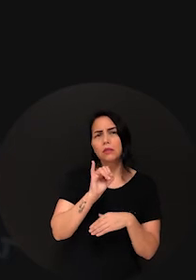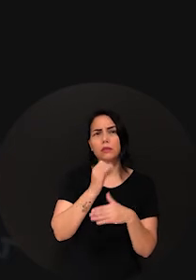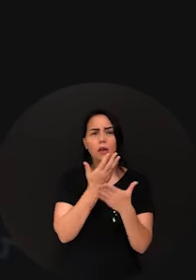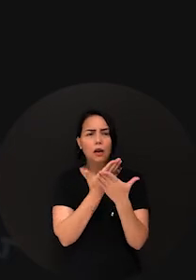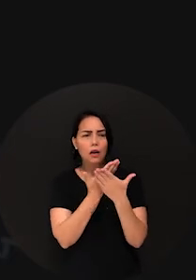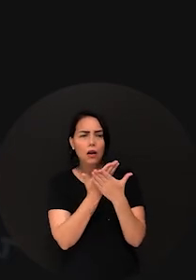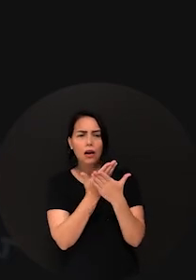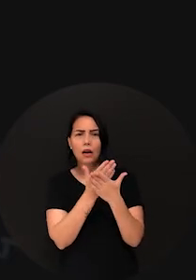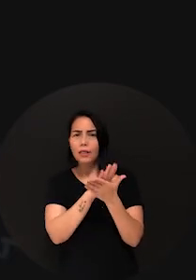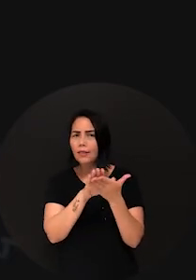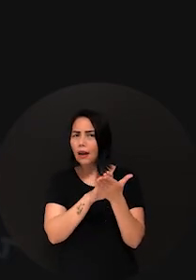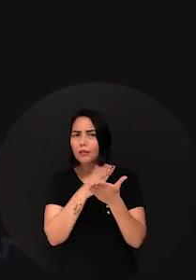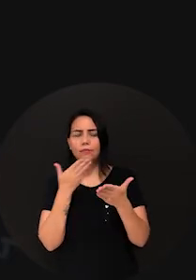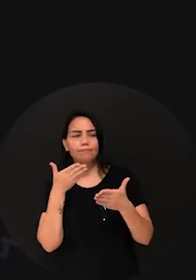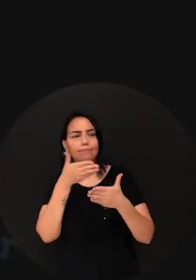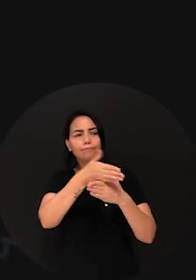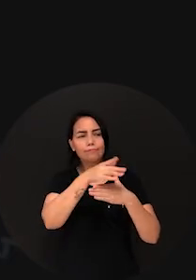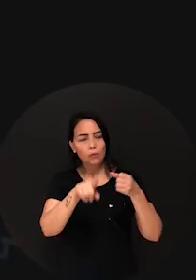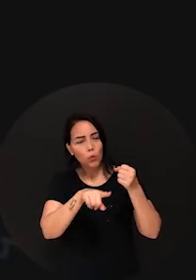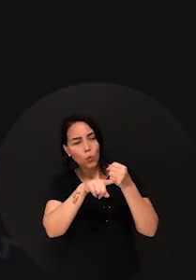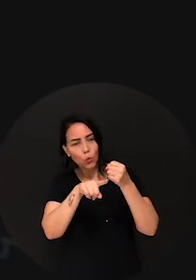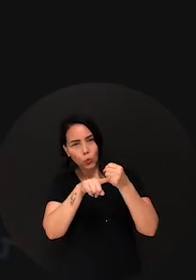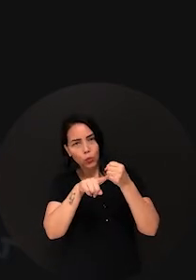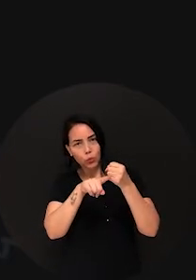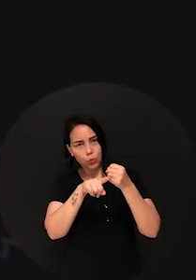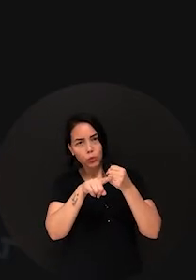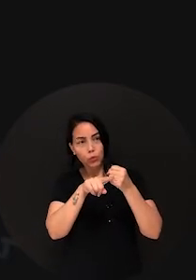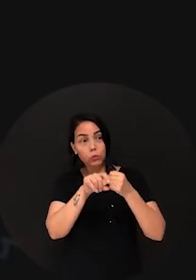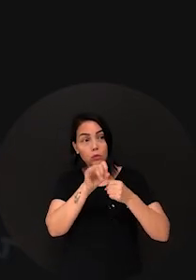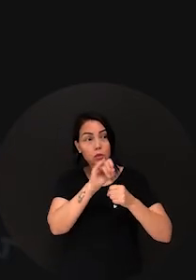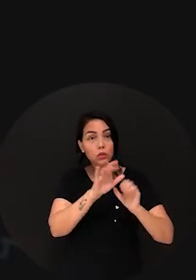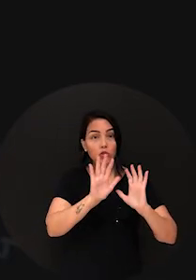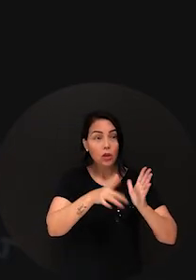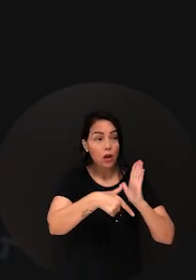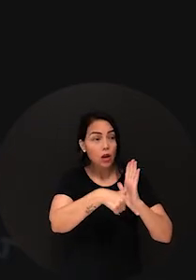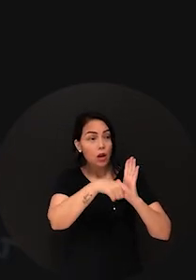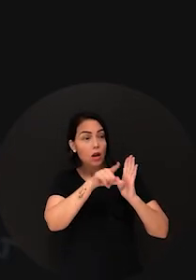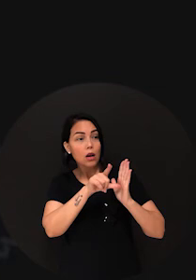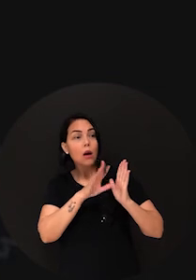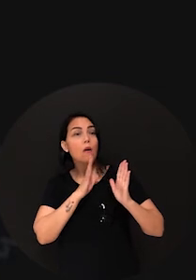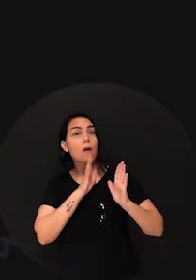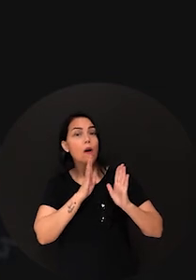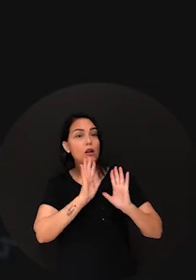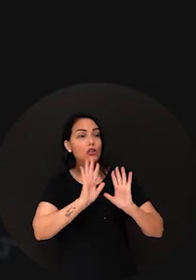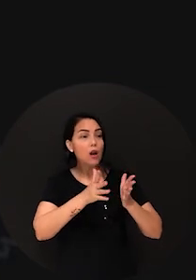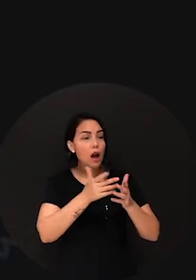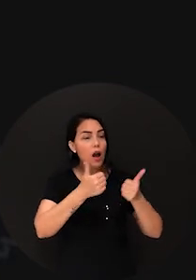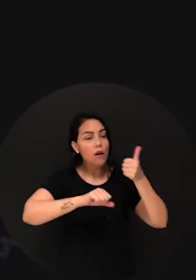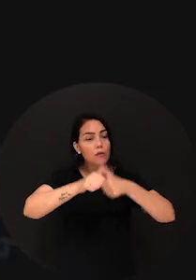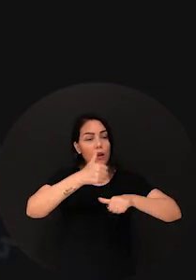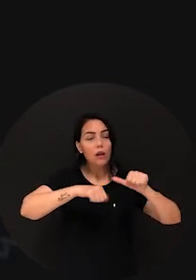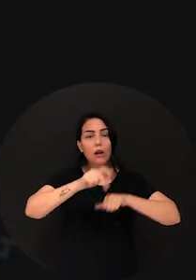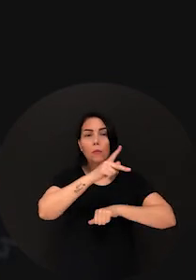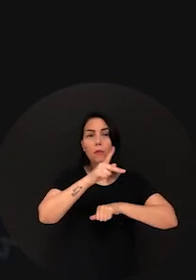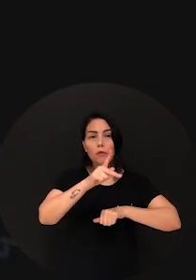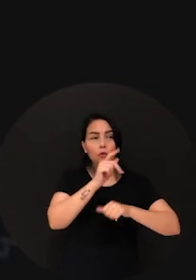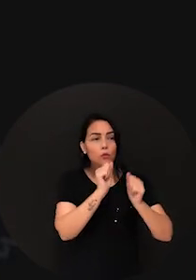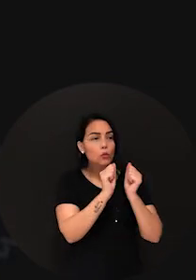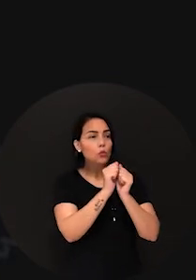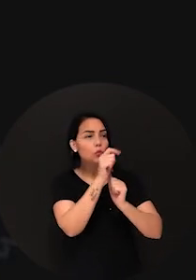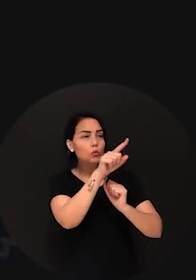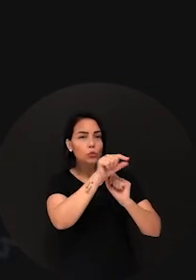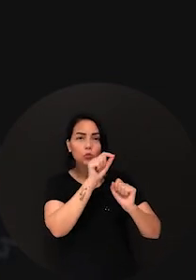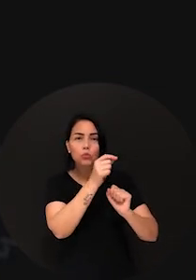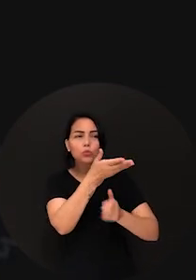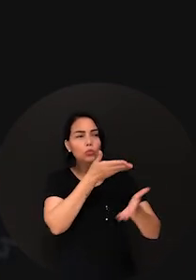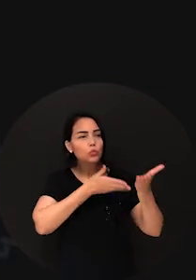nada, já entra direto no nível 1. Se ele já tem um pré-conhecimento, então é feita essa avaliação juntamente com o professor do instrumento e também